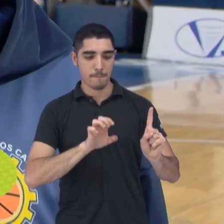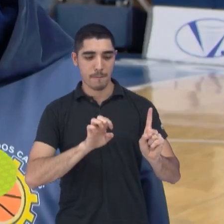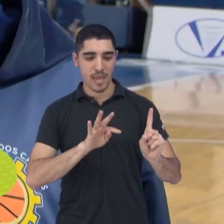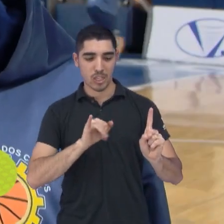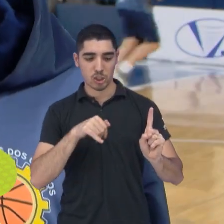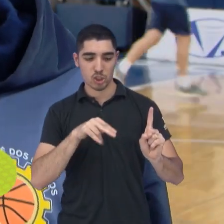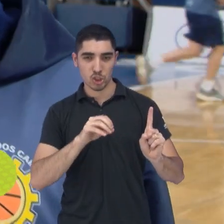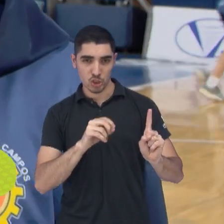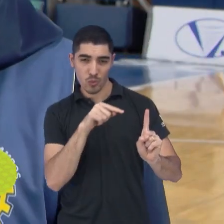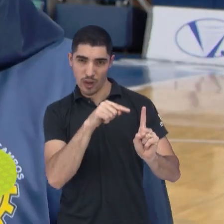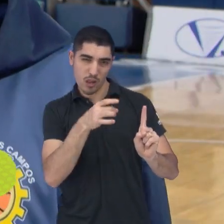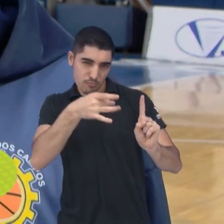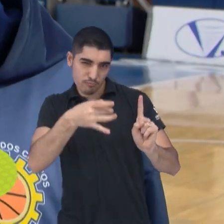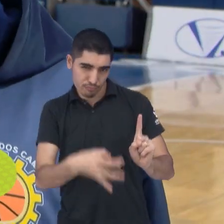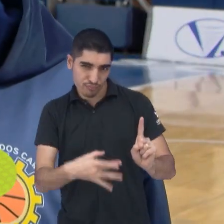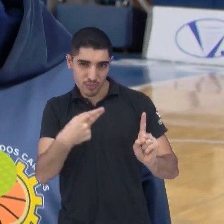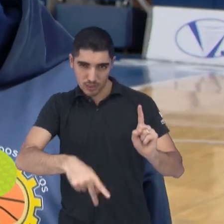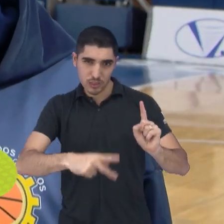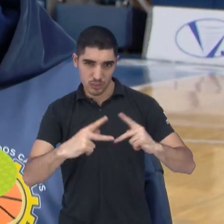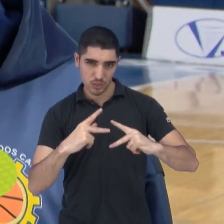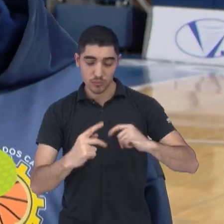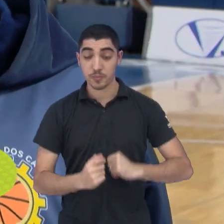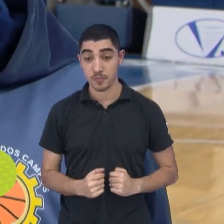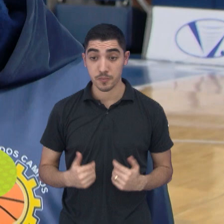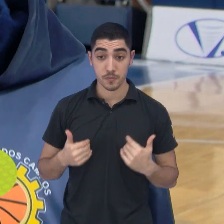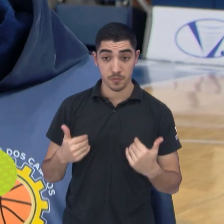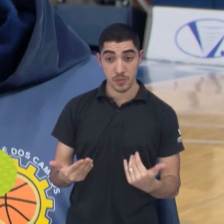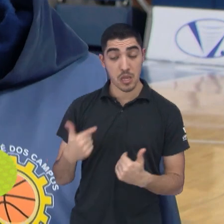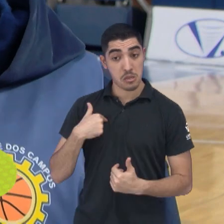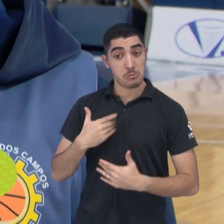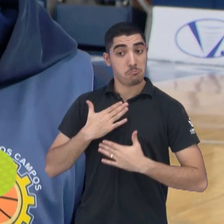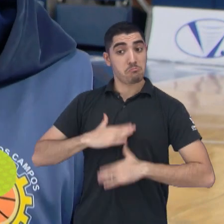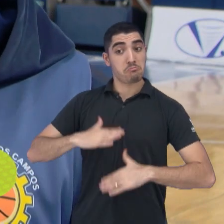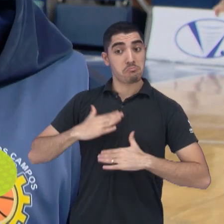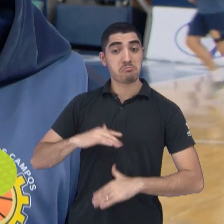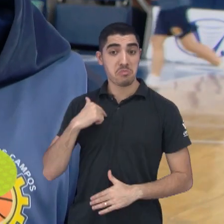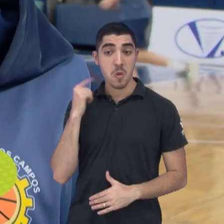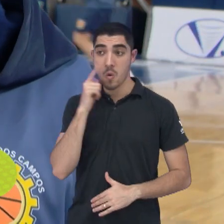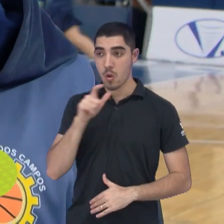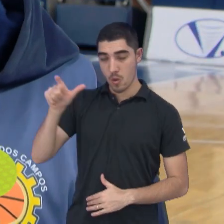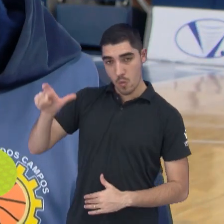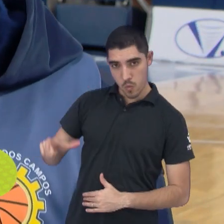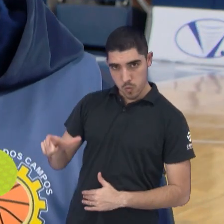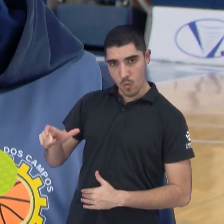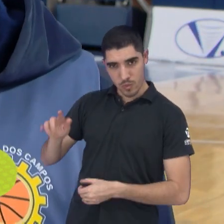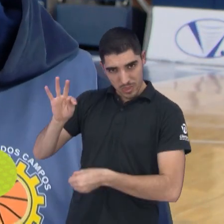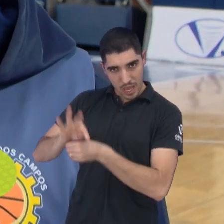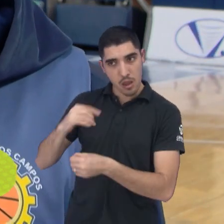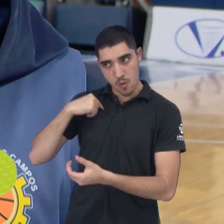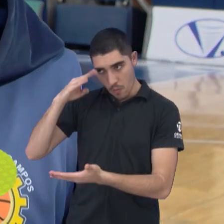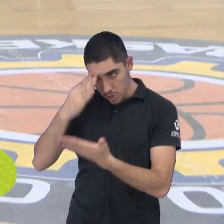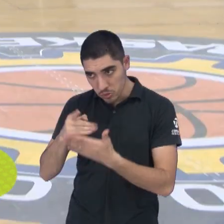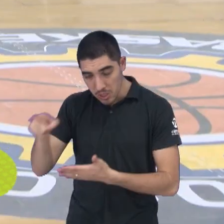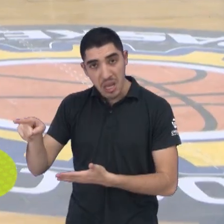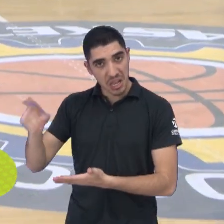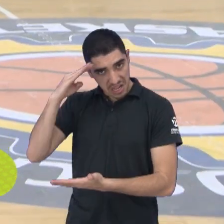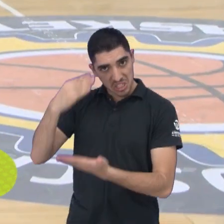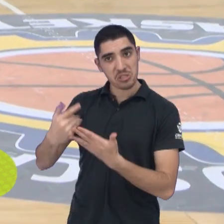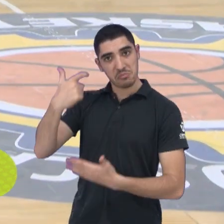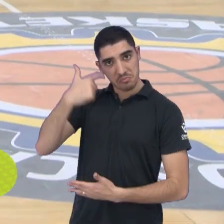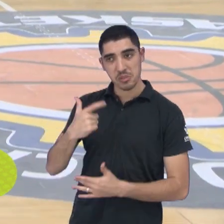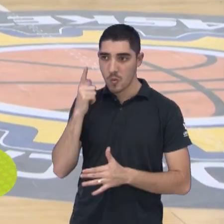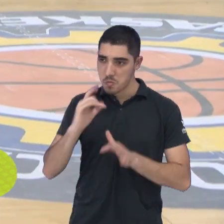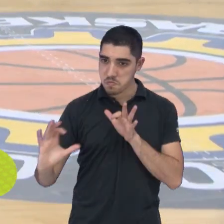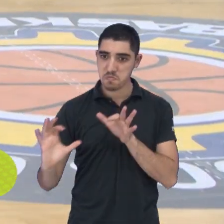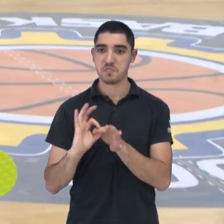Para mim foi um jeito bem tranquilo, porque eu tenho bastante confiança no Regis, ele tem bastante confiança em mim e foi o que fez bastante diferença nos jogos. Mas nem